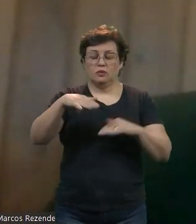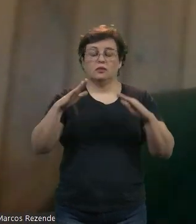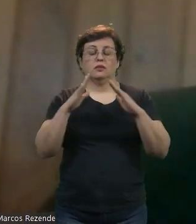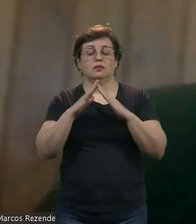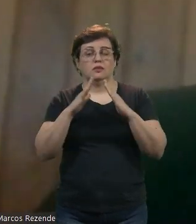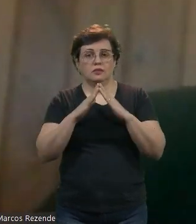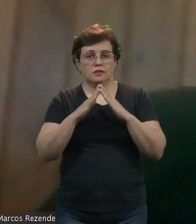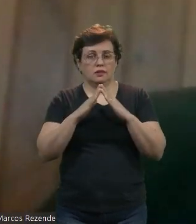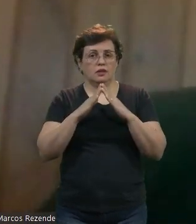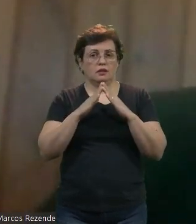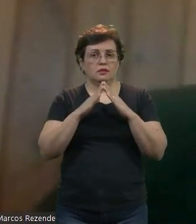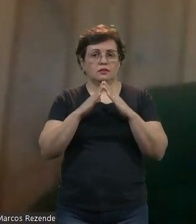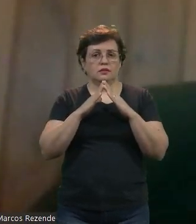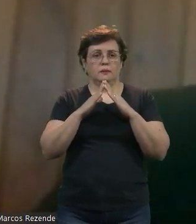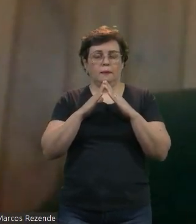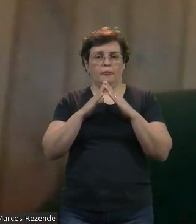casa,